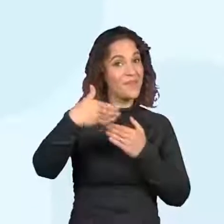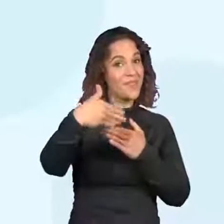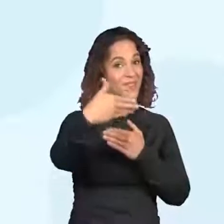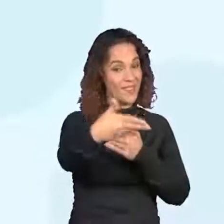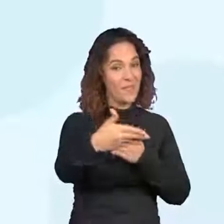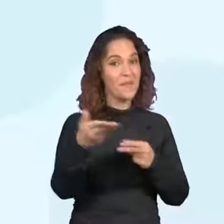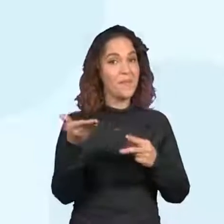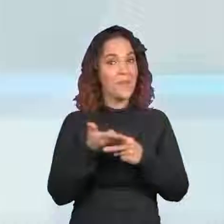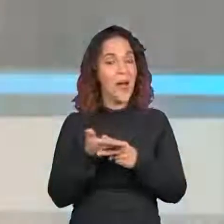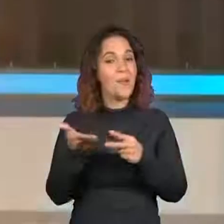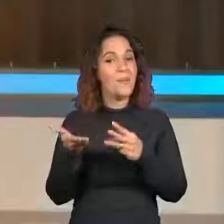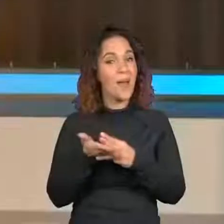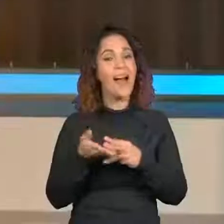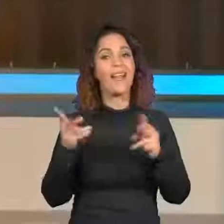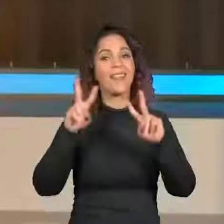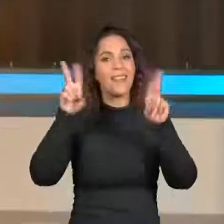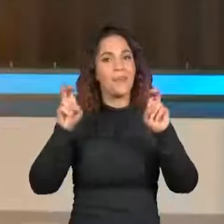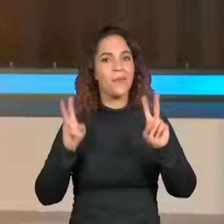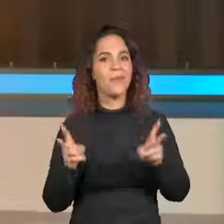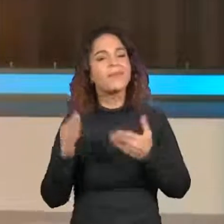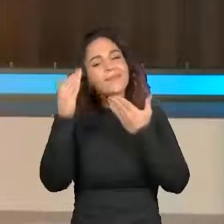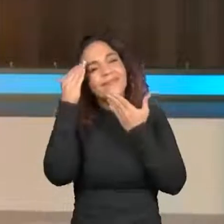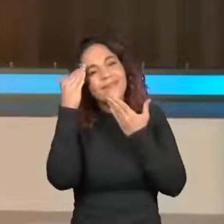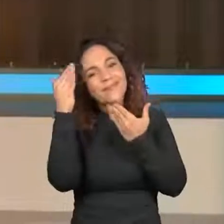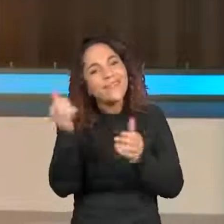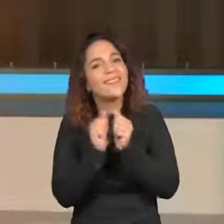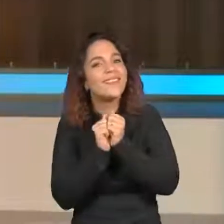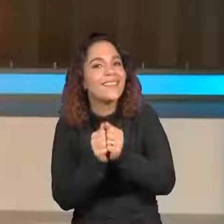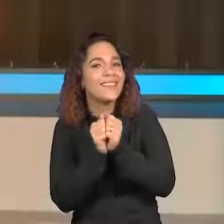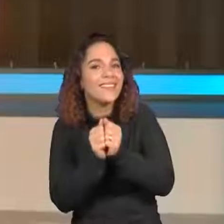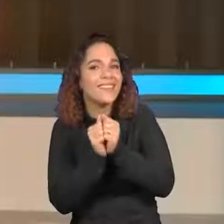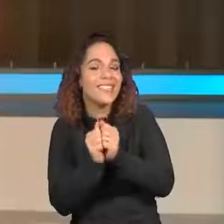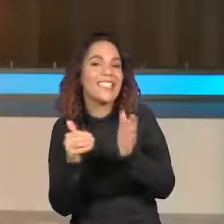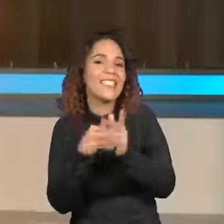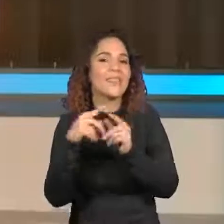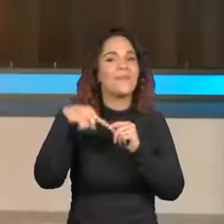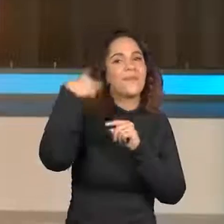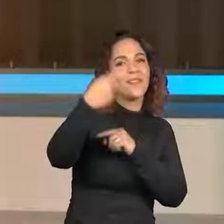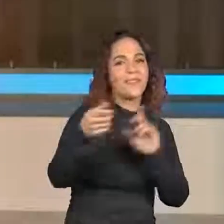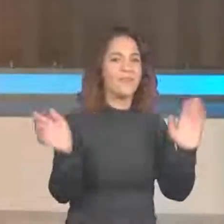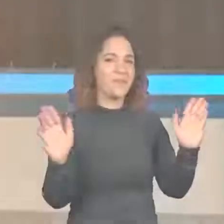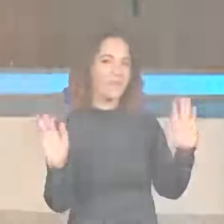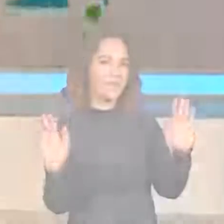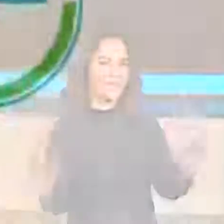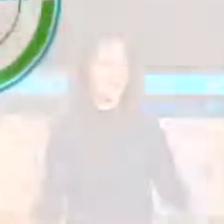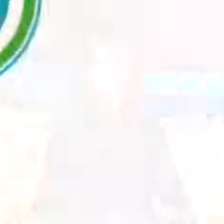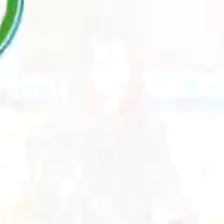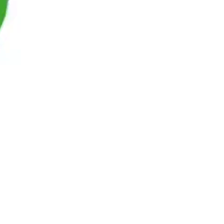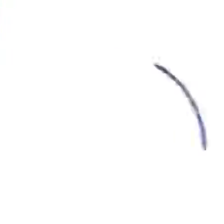partes sobre esse assunto. Muito obrigada pela companhia e até a próxima. Tchau, tchau.